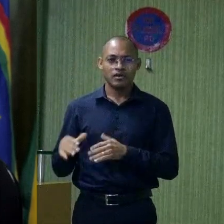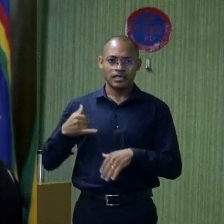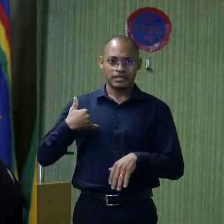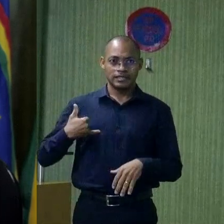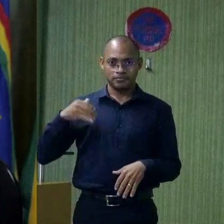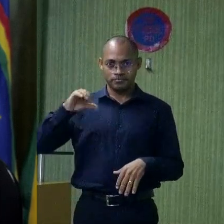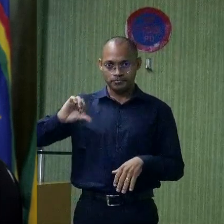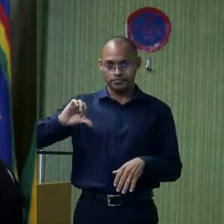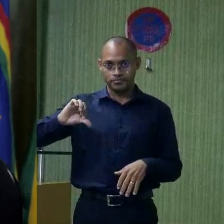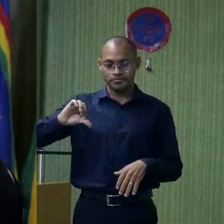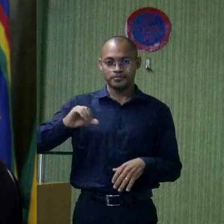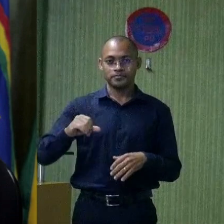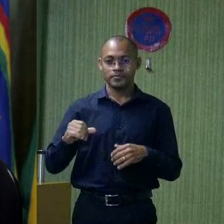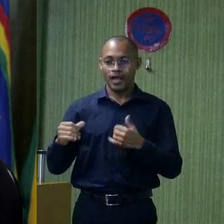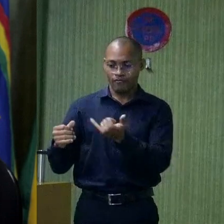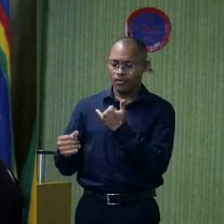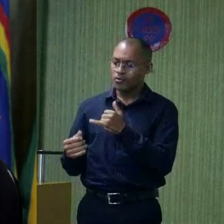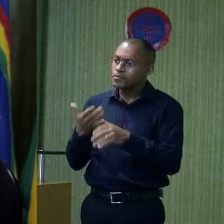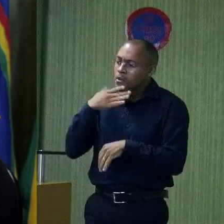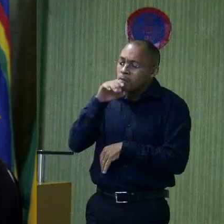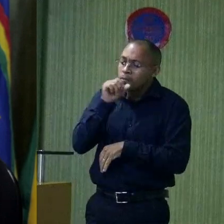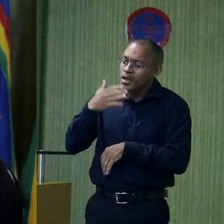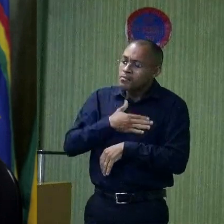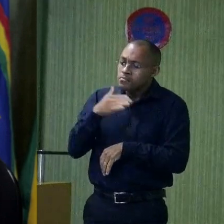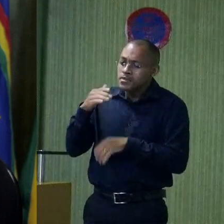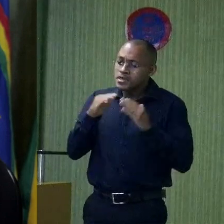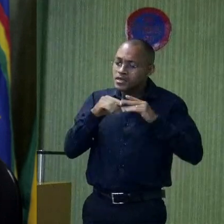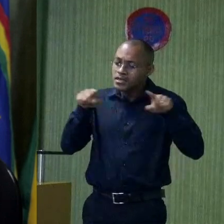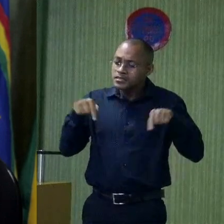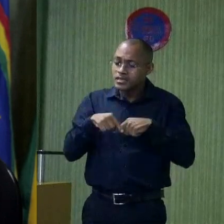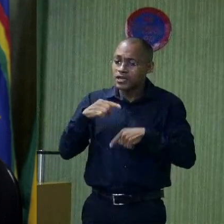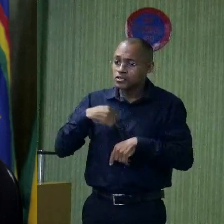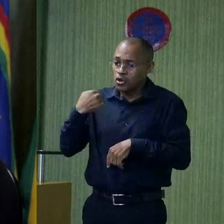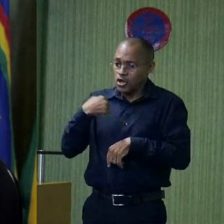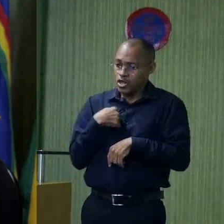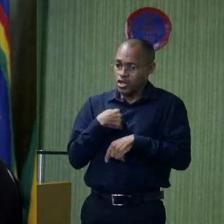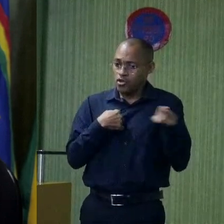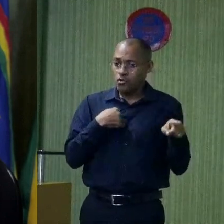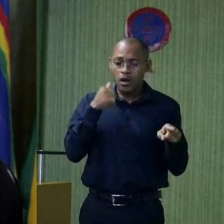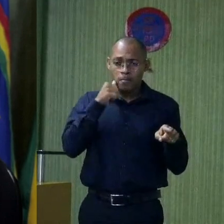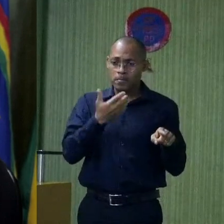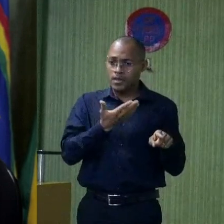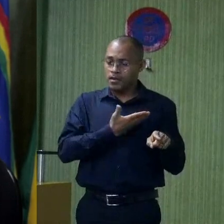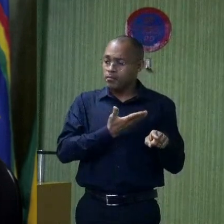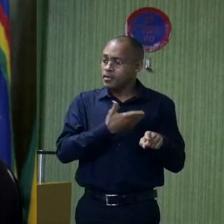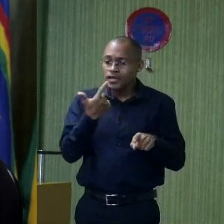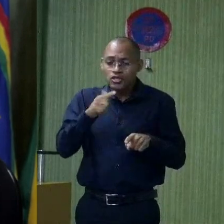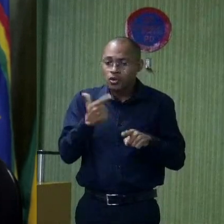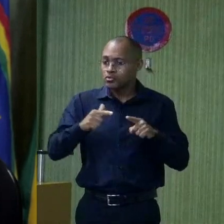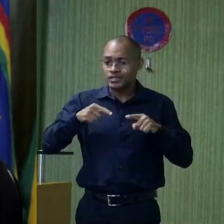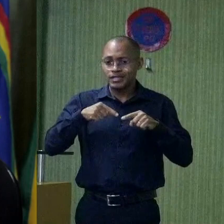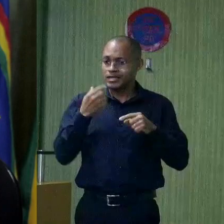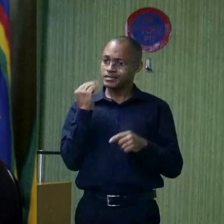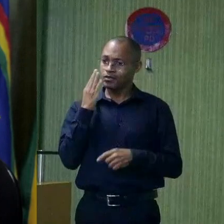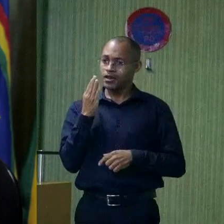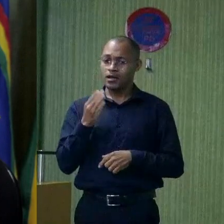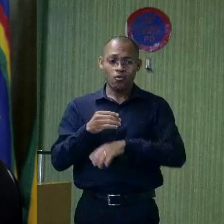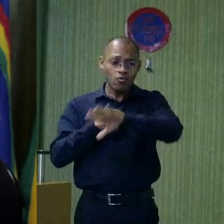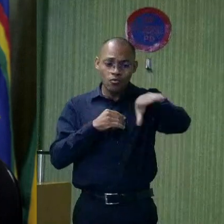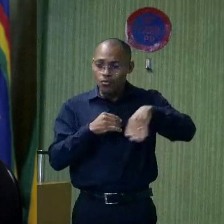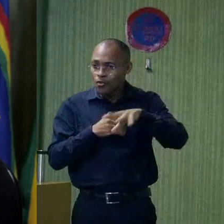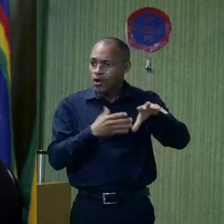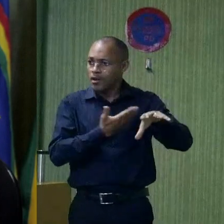anos e ela me disse Papai na minha sala só eu e mais duas colegas não temos celular o resto Dinho